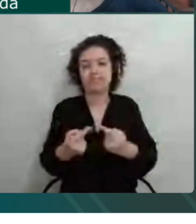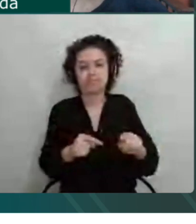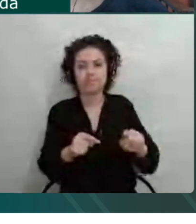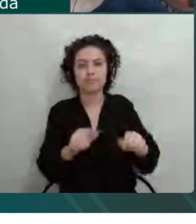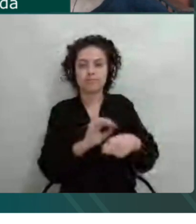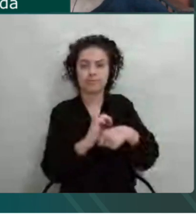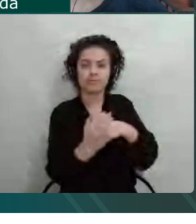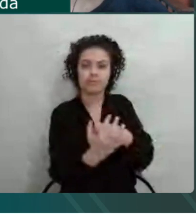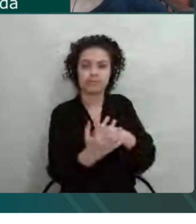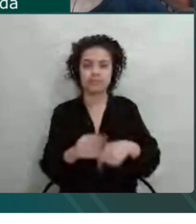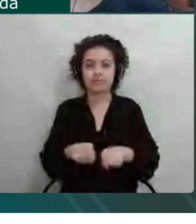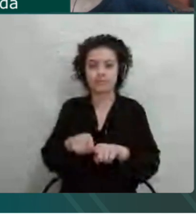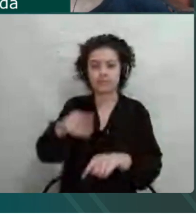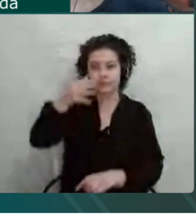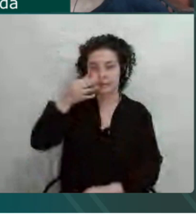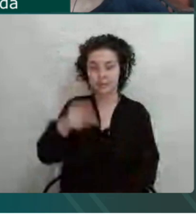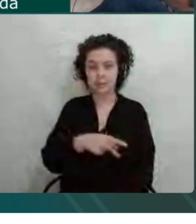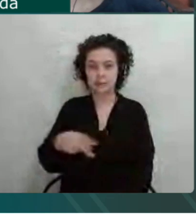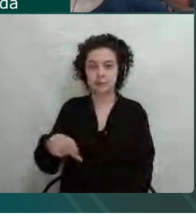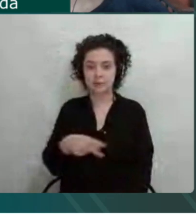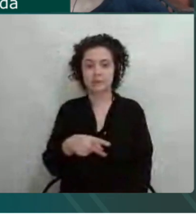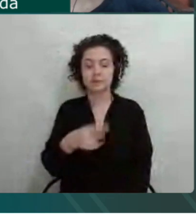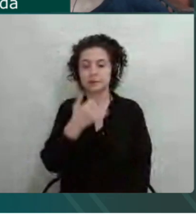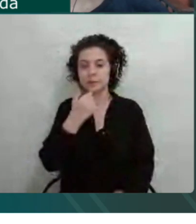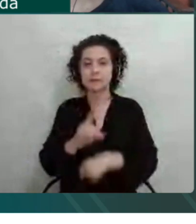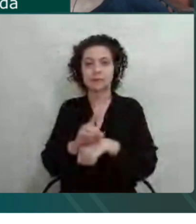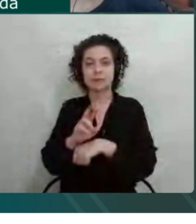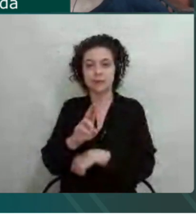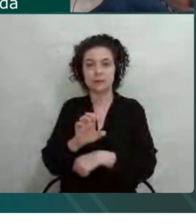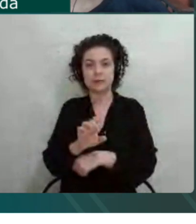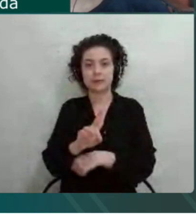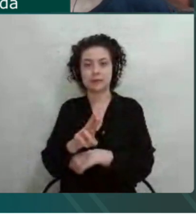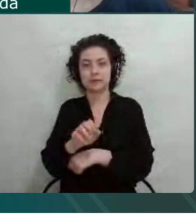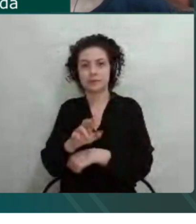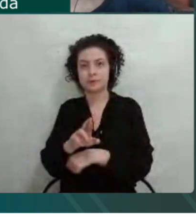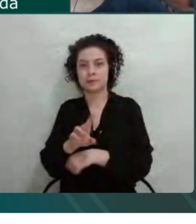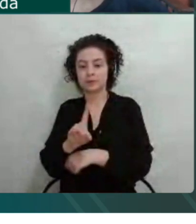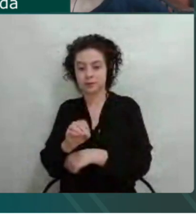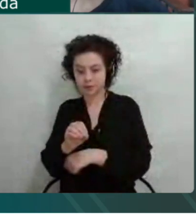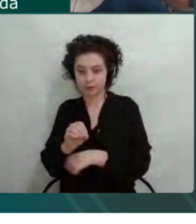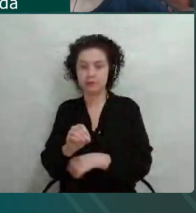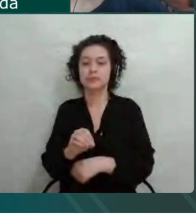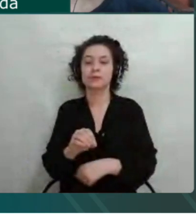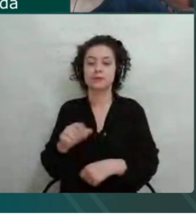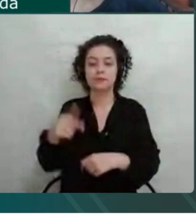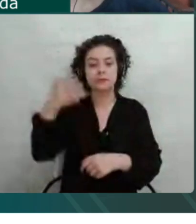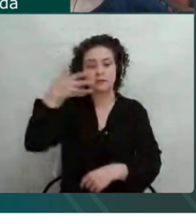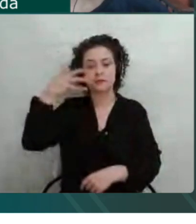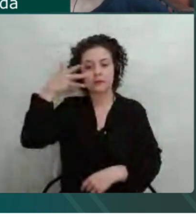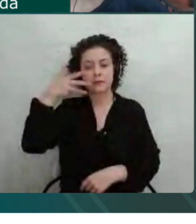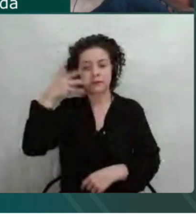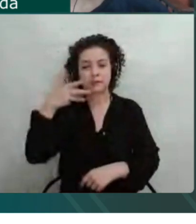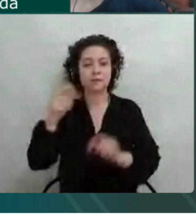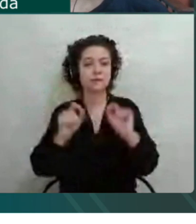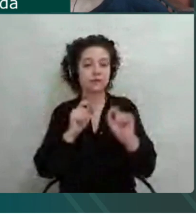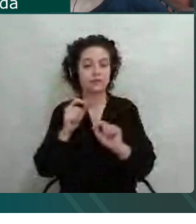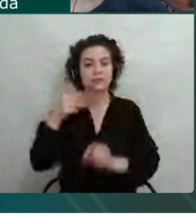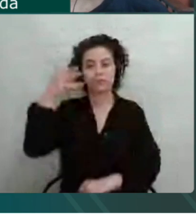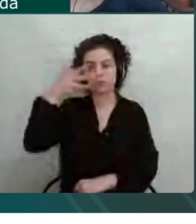do professor, e o doutor Eduardo fará, na sua apresentação, um painel, digamos assim, o